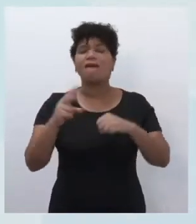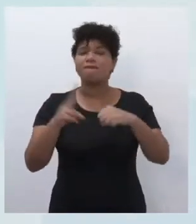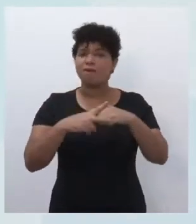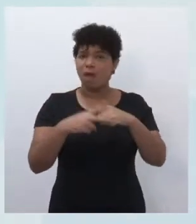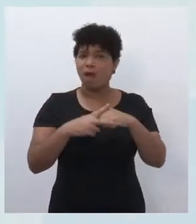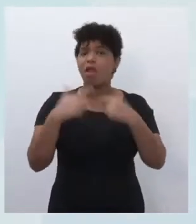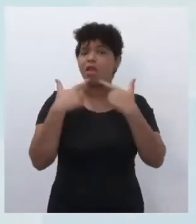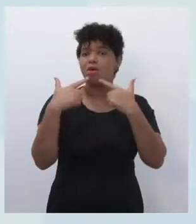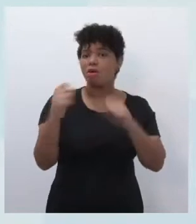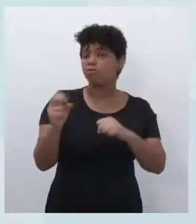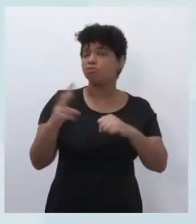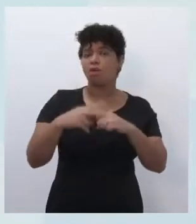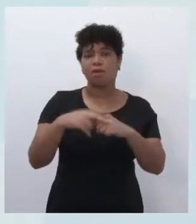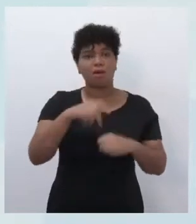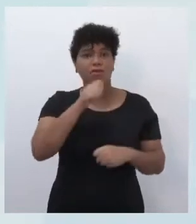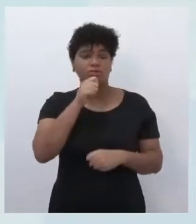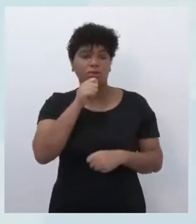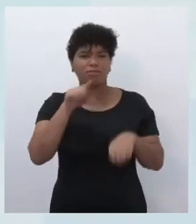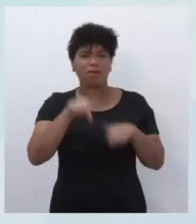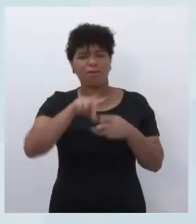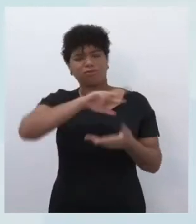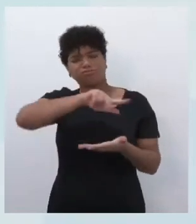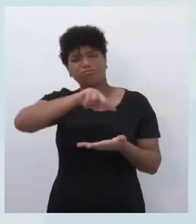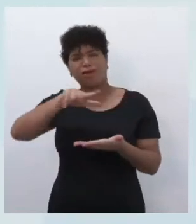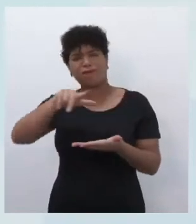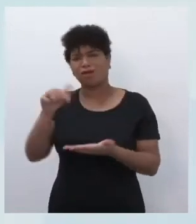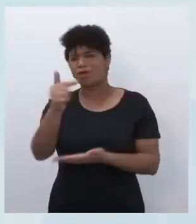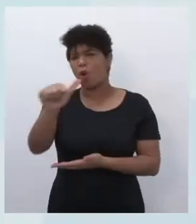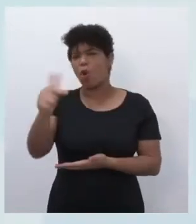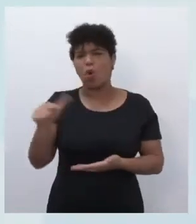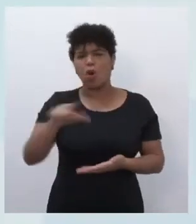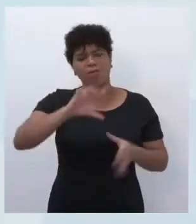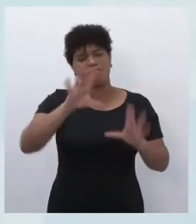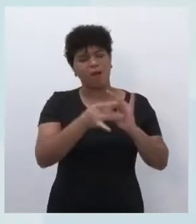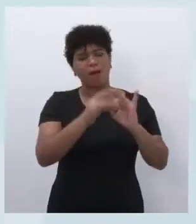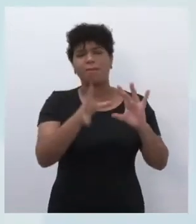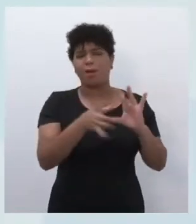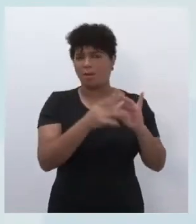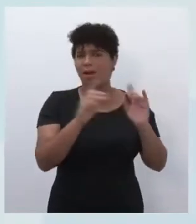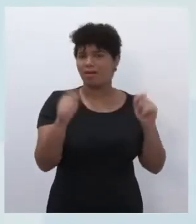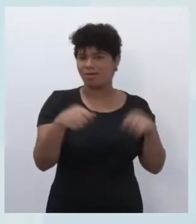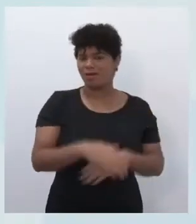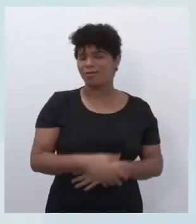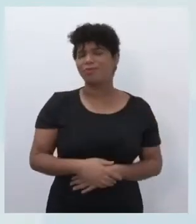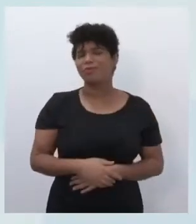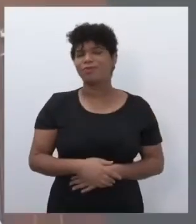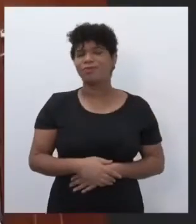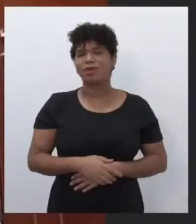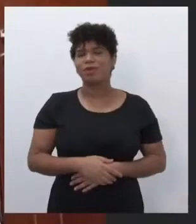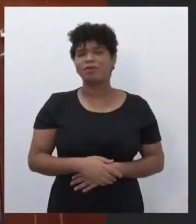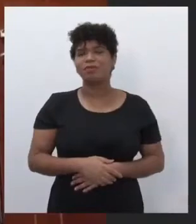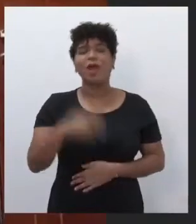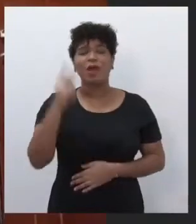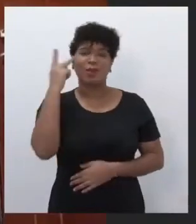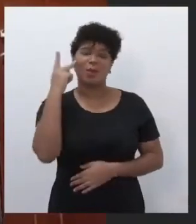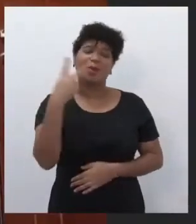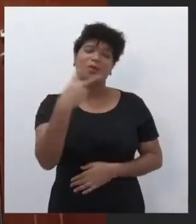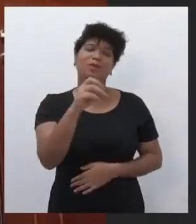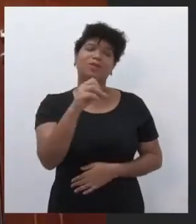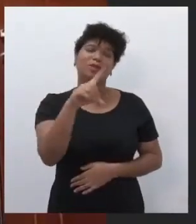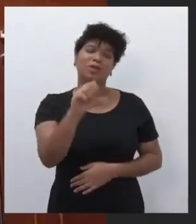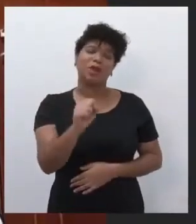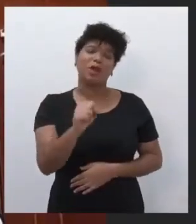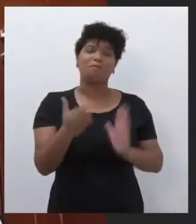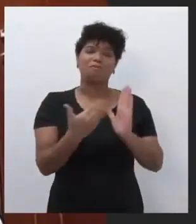diferentes gêneros que circulam nas mais diferentes esferas da atividade humana. São Paulo, página 2019, página